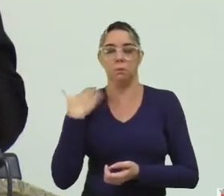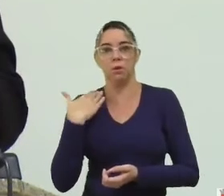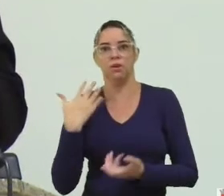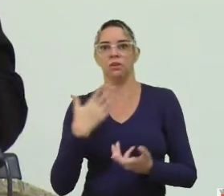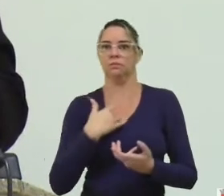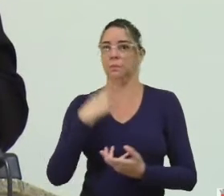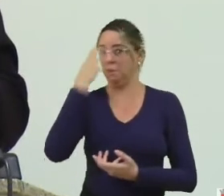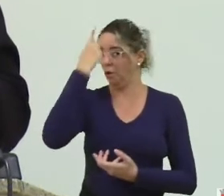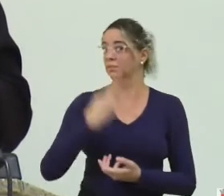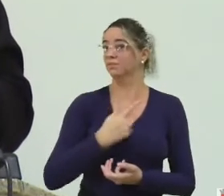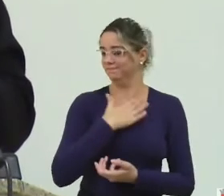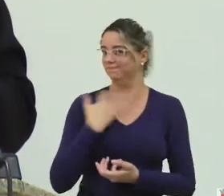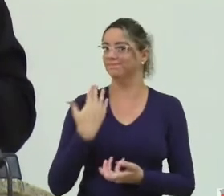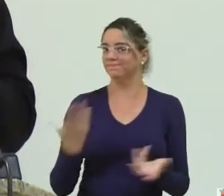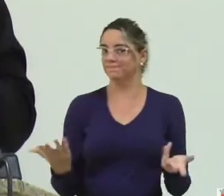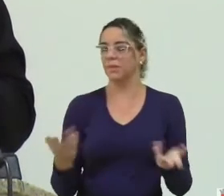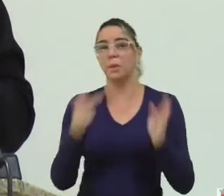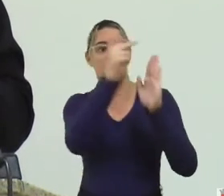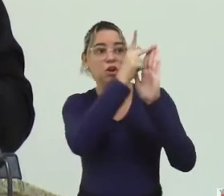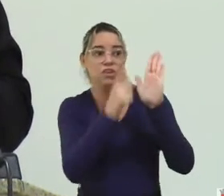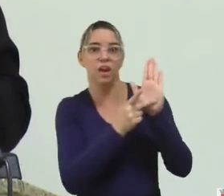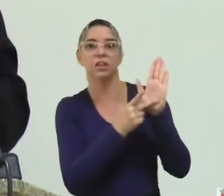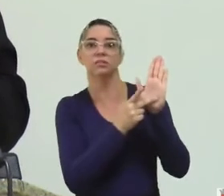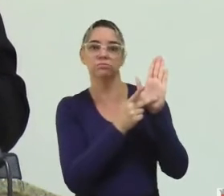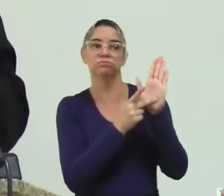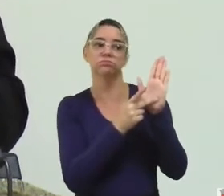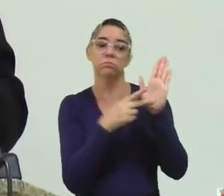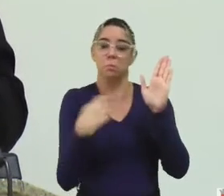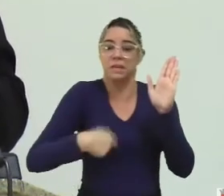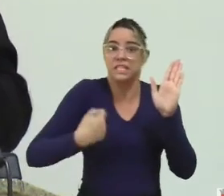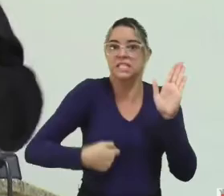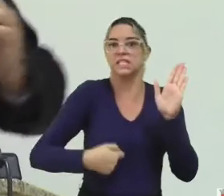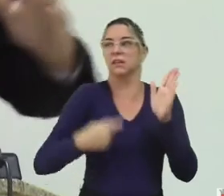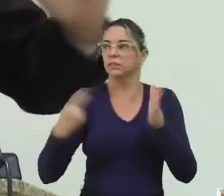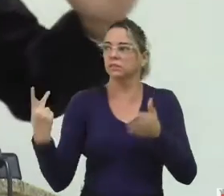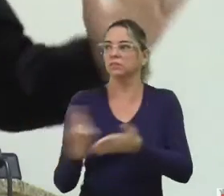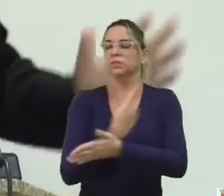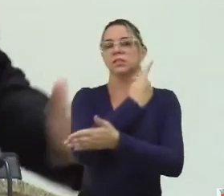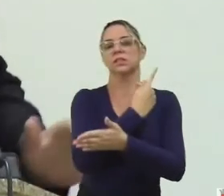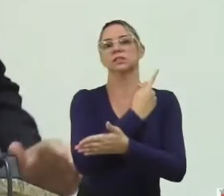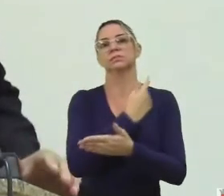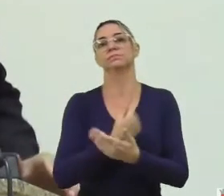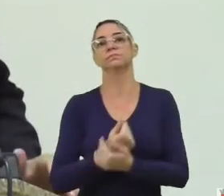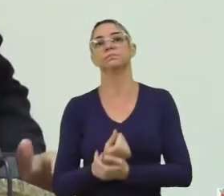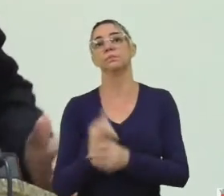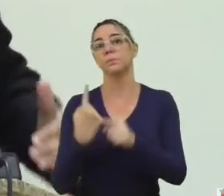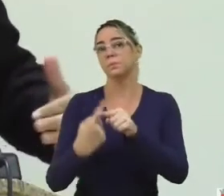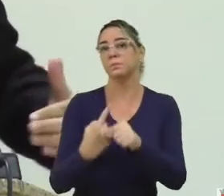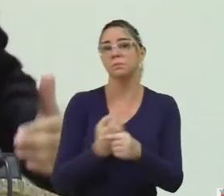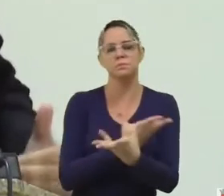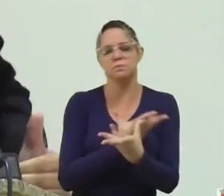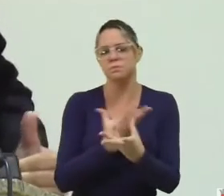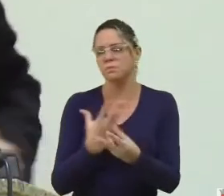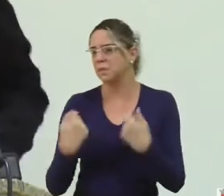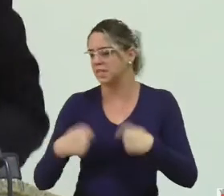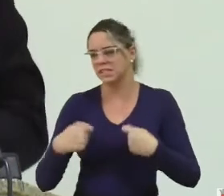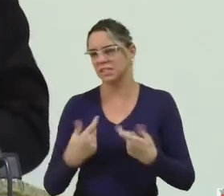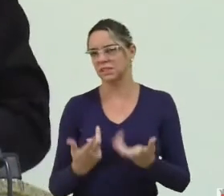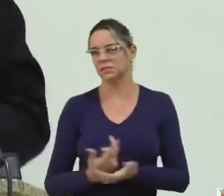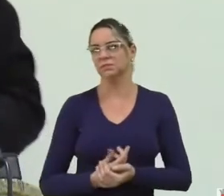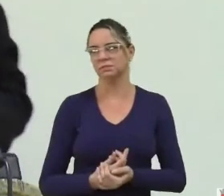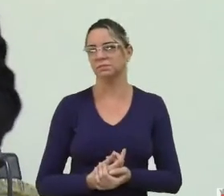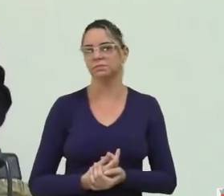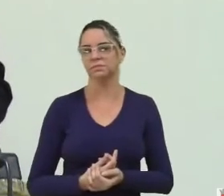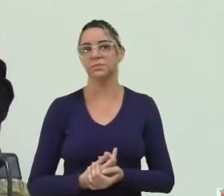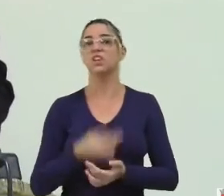projeto tem que estar acontecendo de N maneiras. E ter, como foi